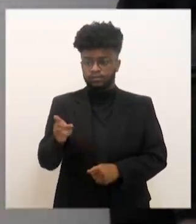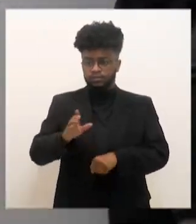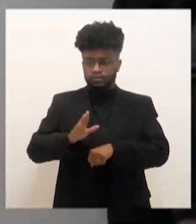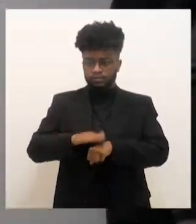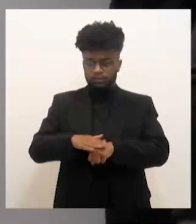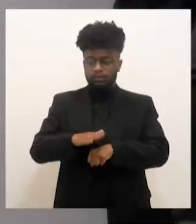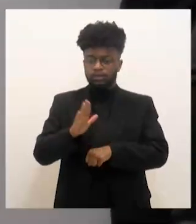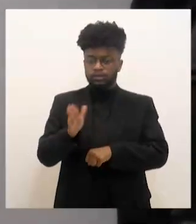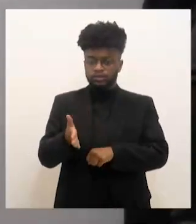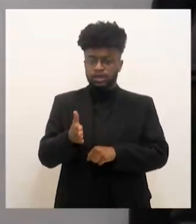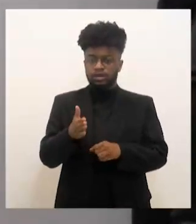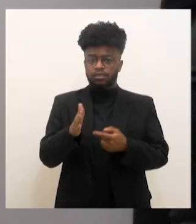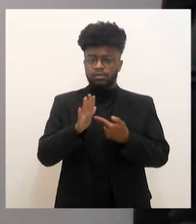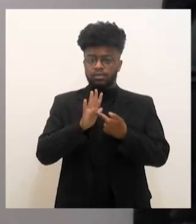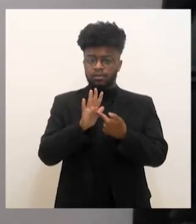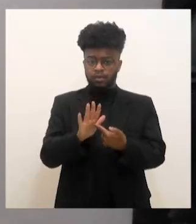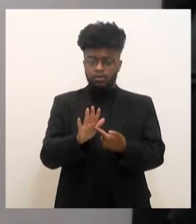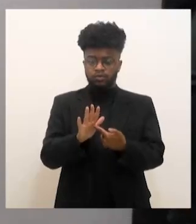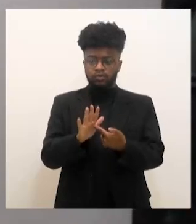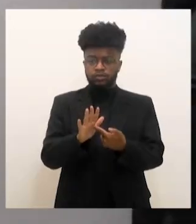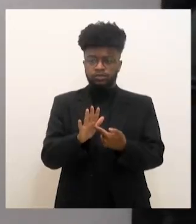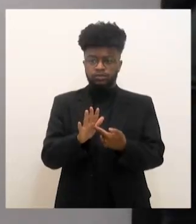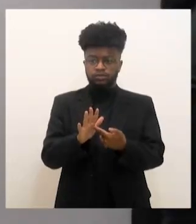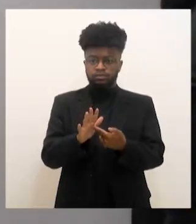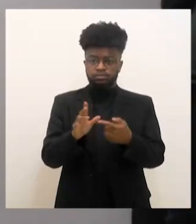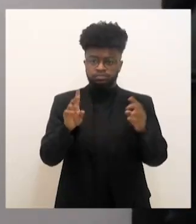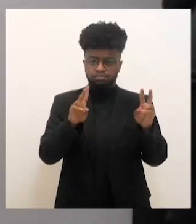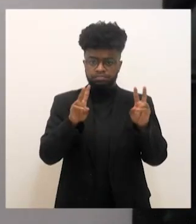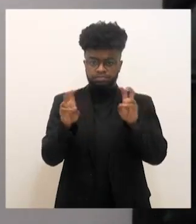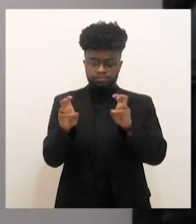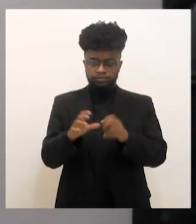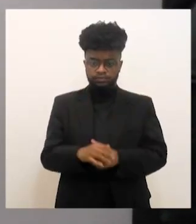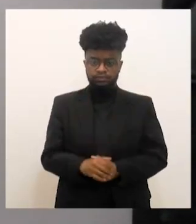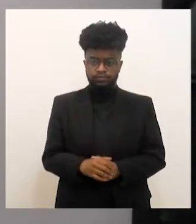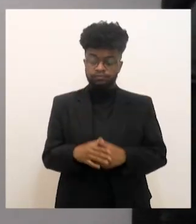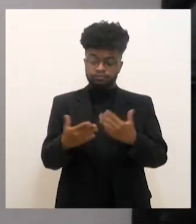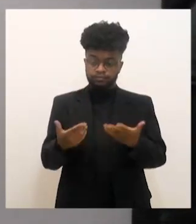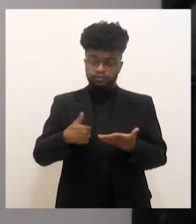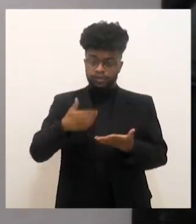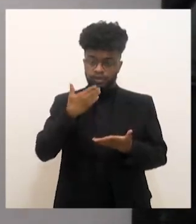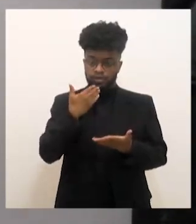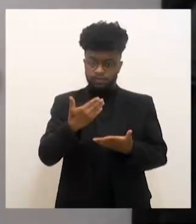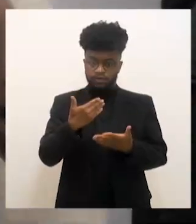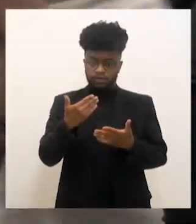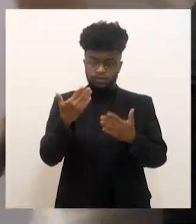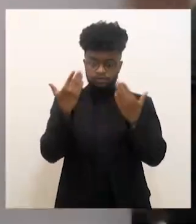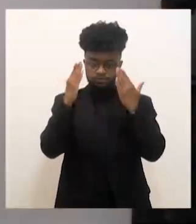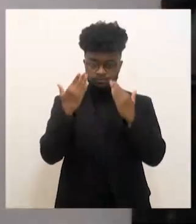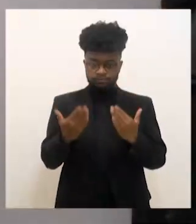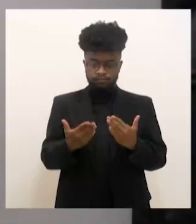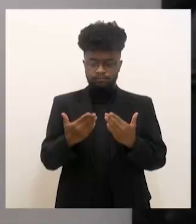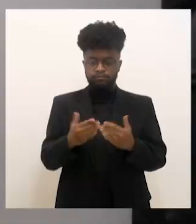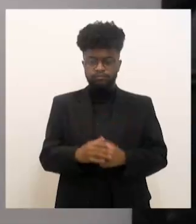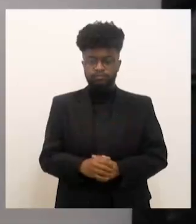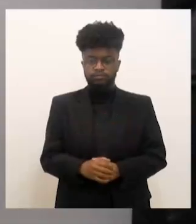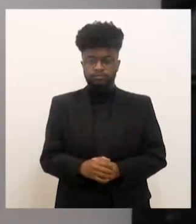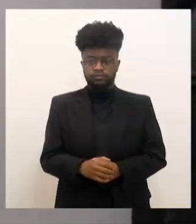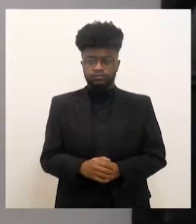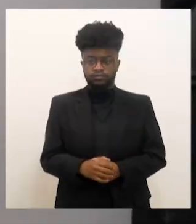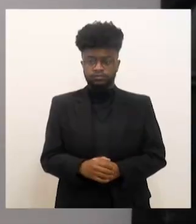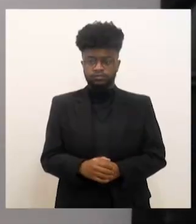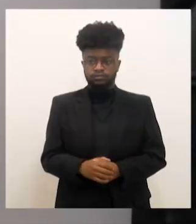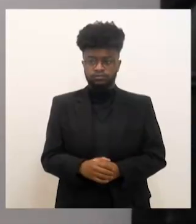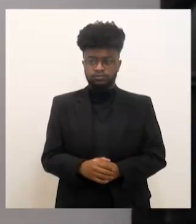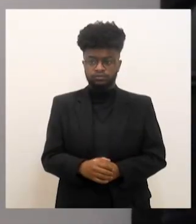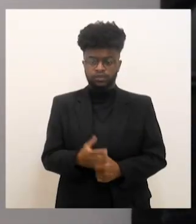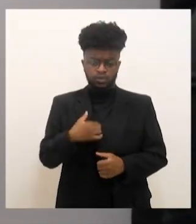ele já trata um pouco dessa questão. Então, eu quero pedir vistas para fazer esse... Deputado Luiz Paulo, posso